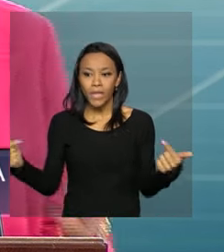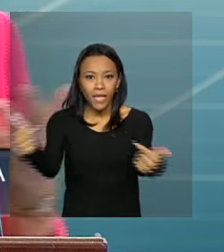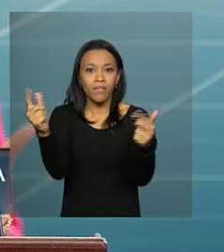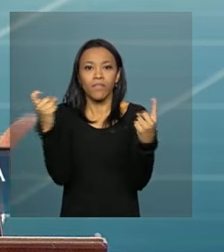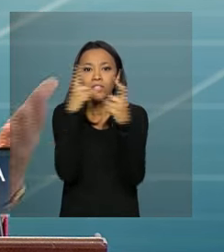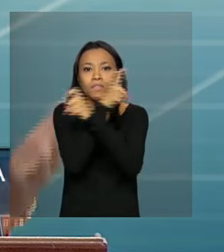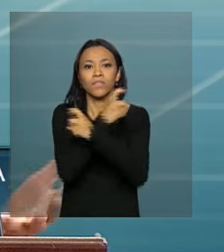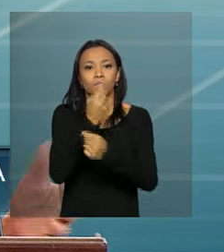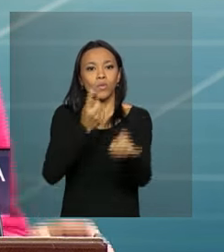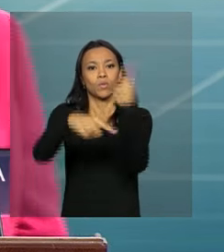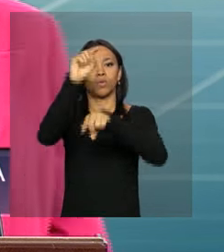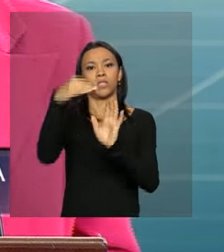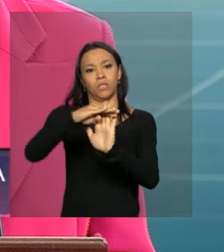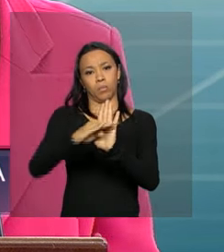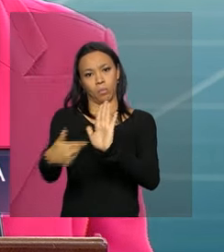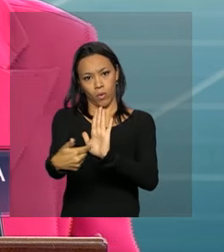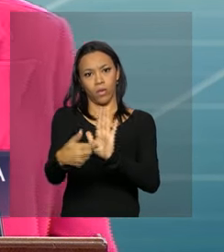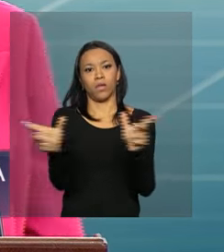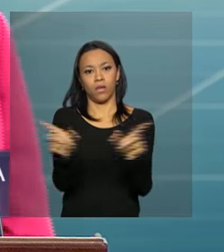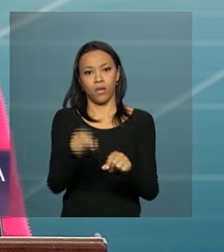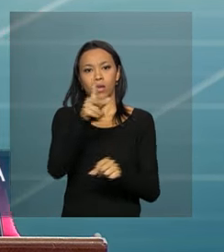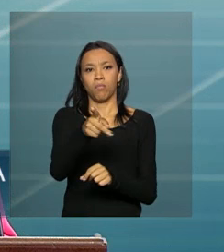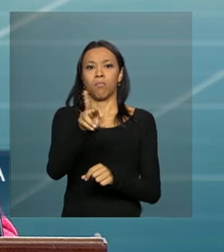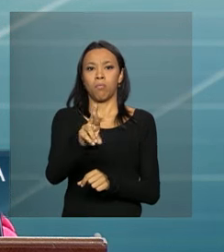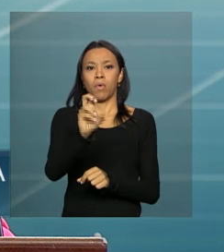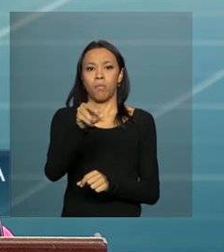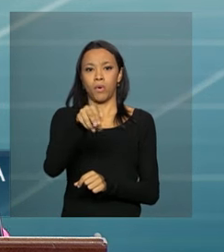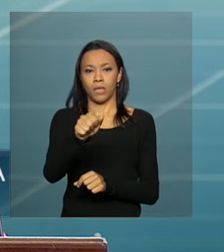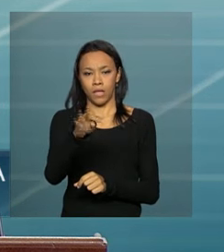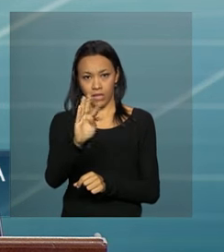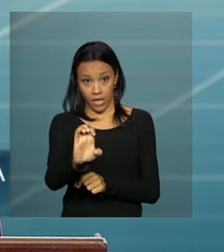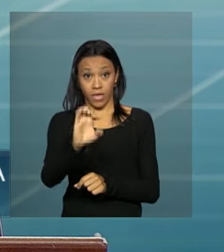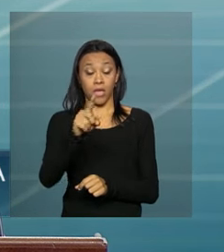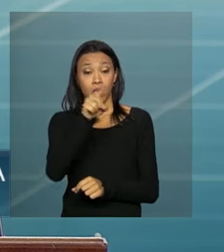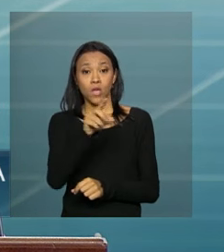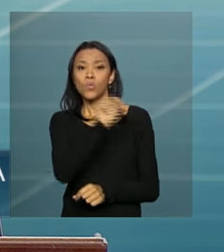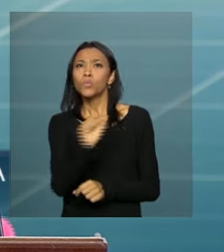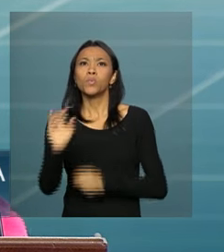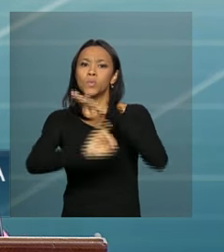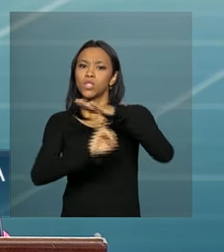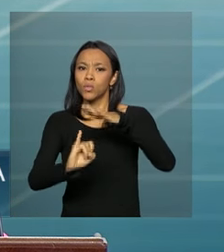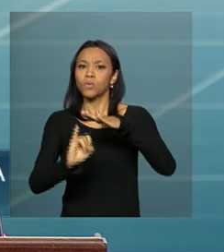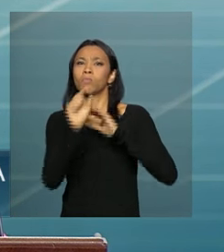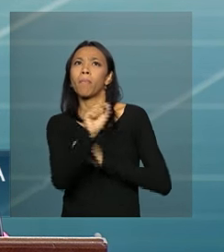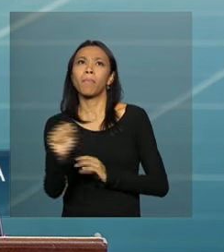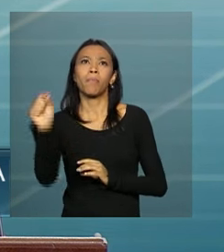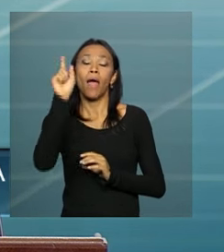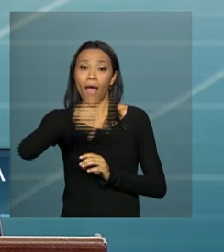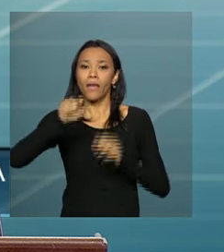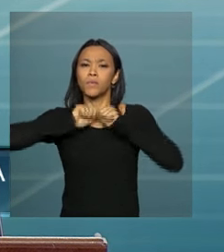programa. Uma das grandes vantagens dos institutos dos IFETs é a